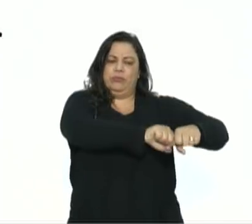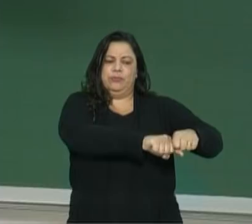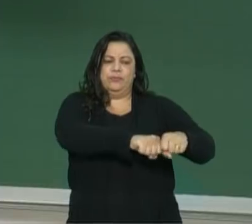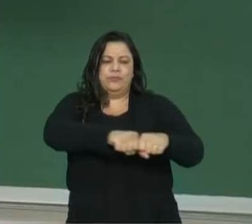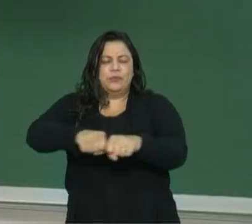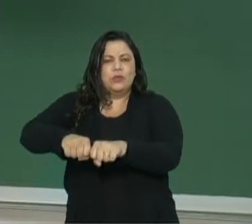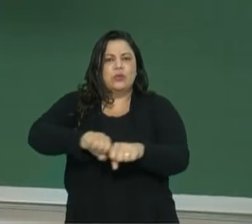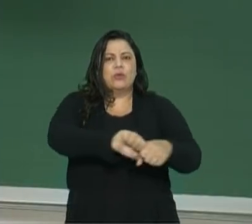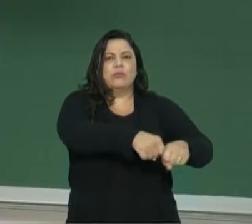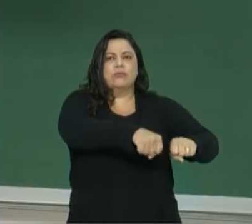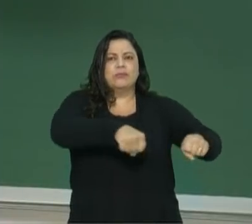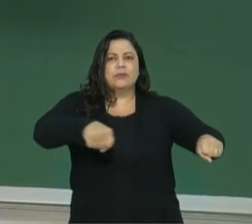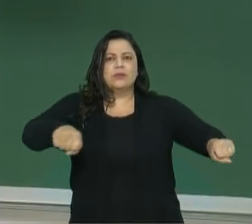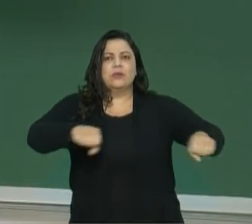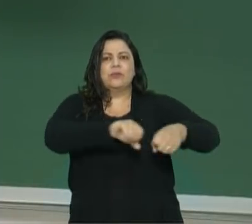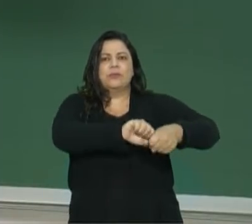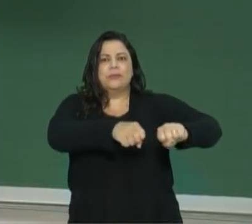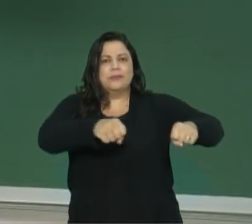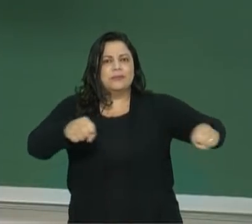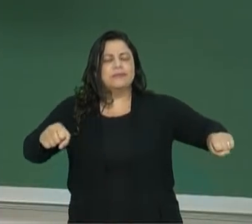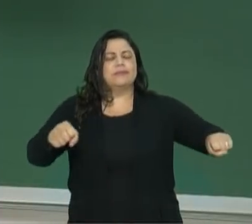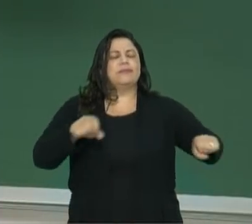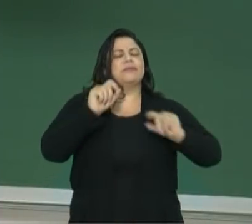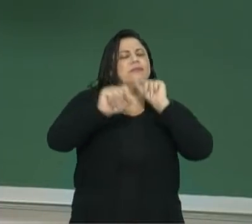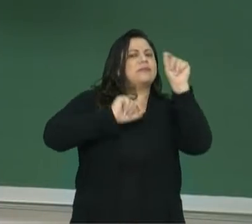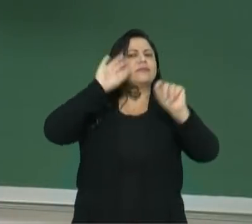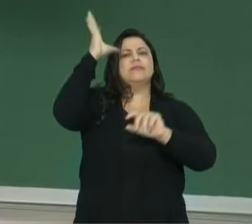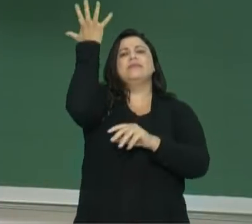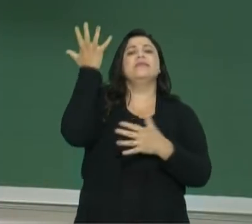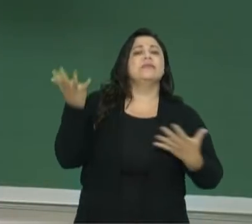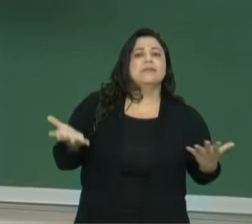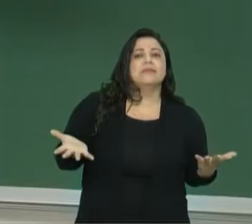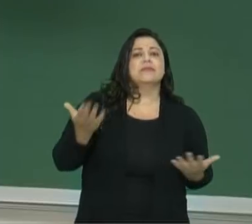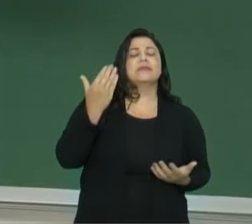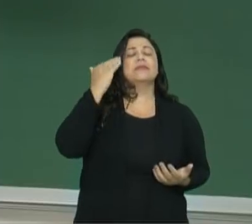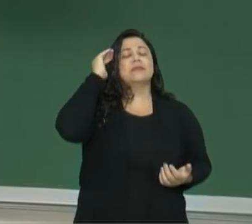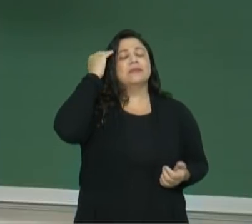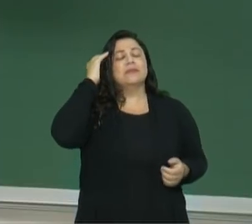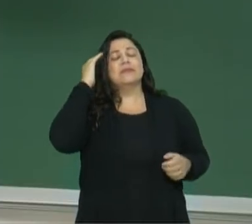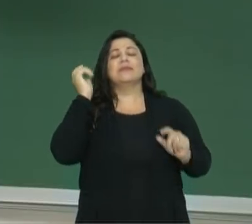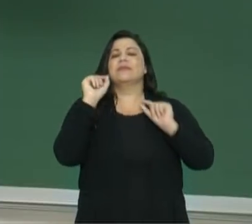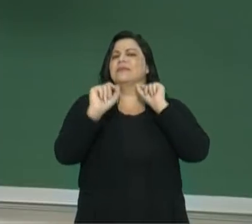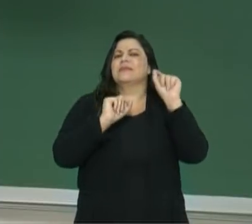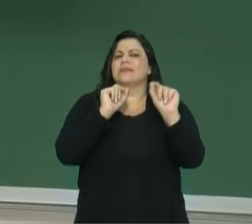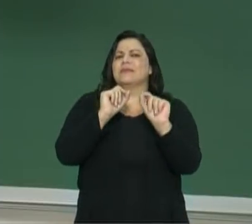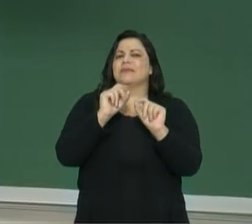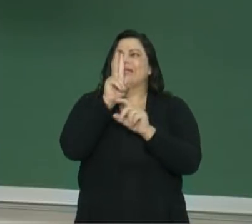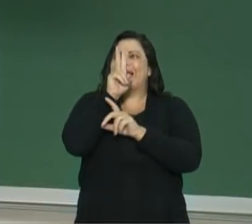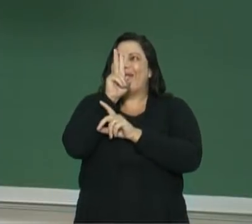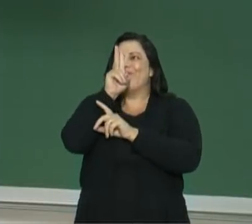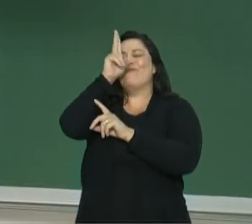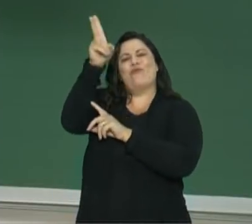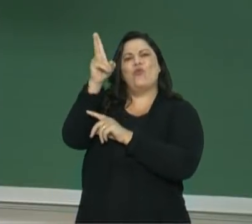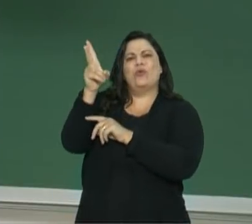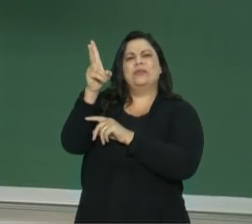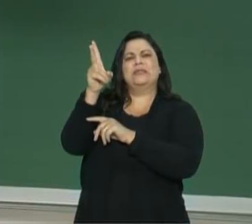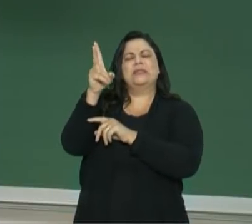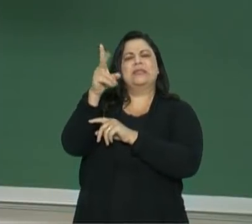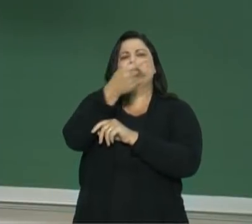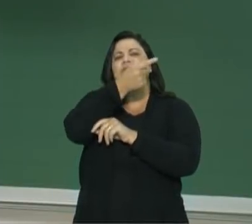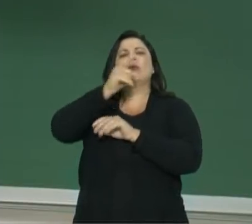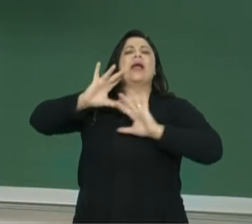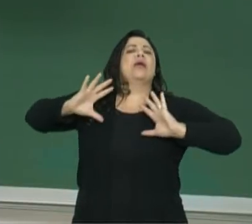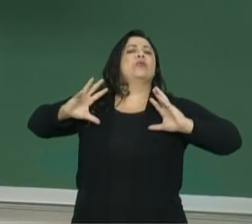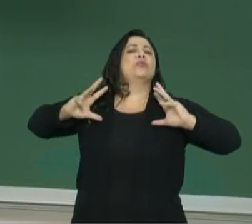temos que entender que, na realidade, a força que você está fazendo não é toda